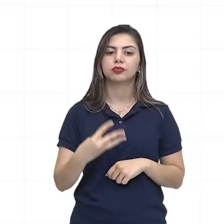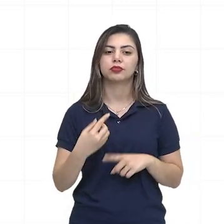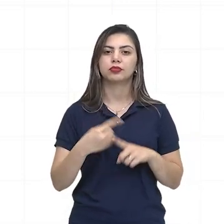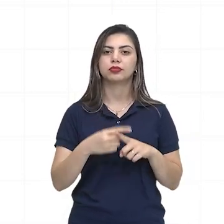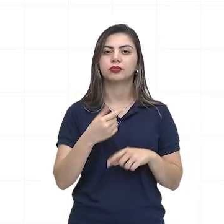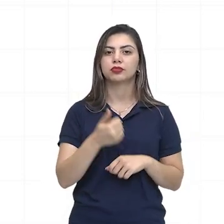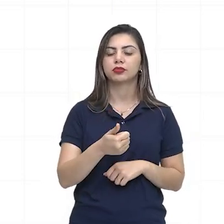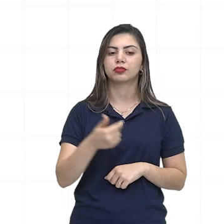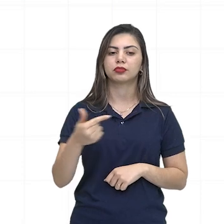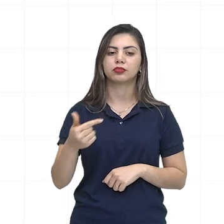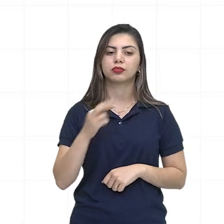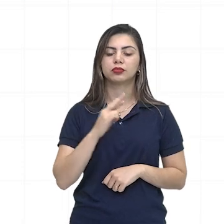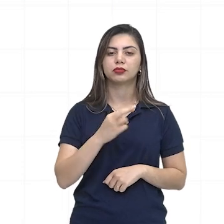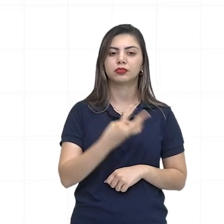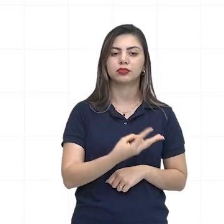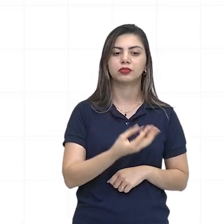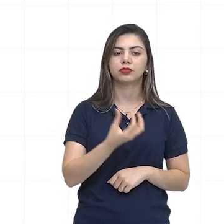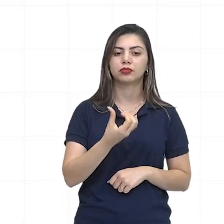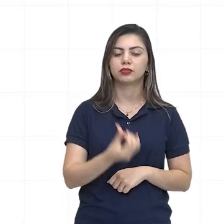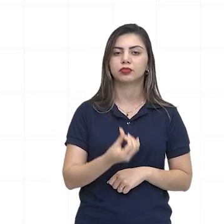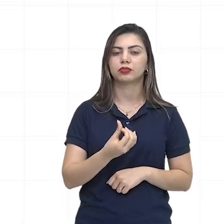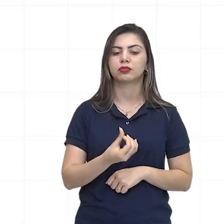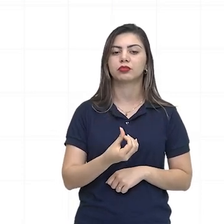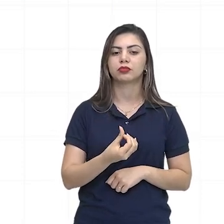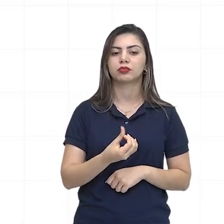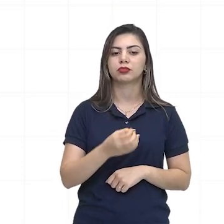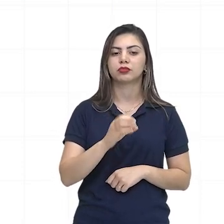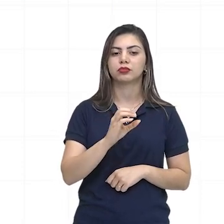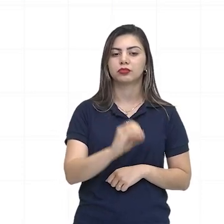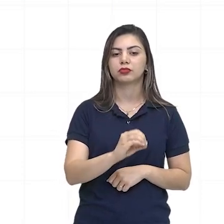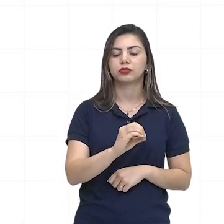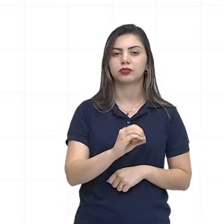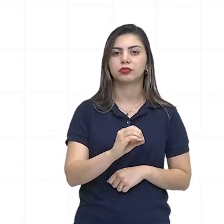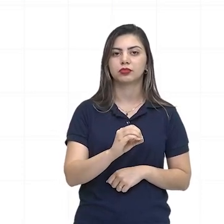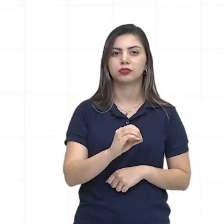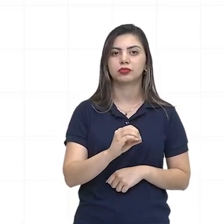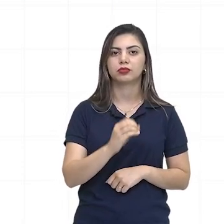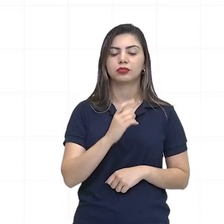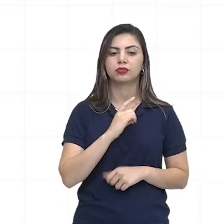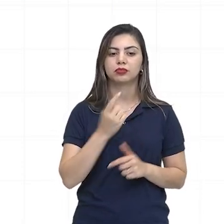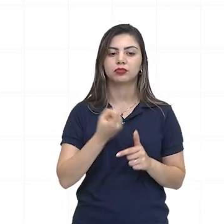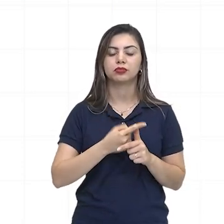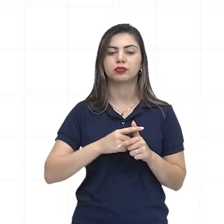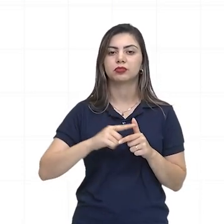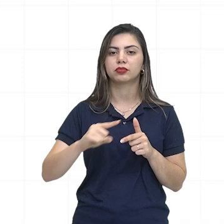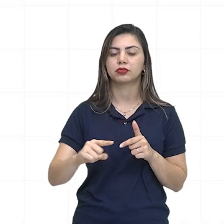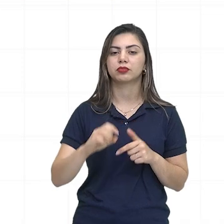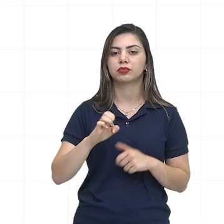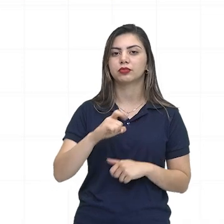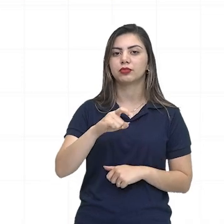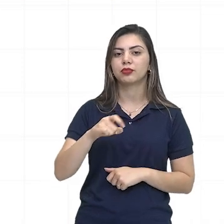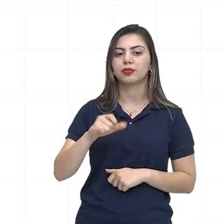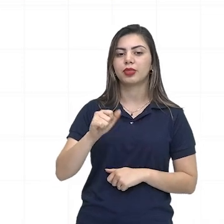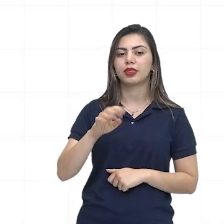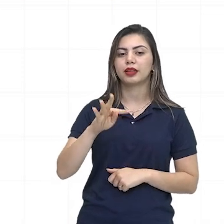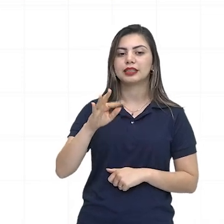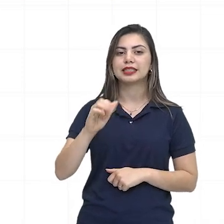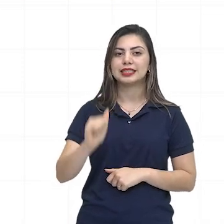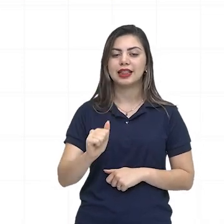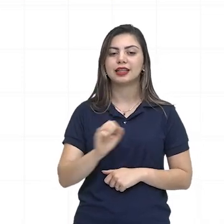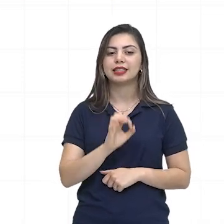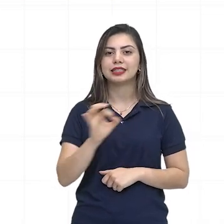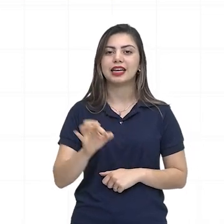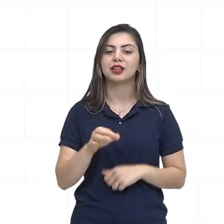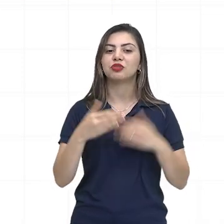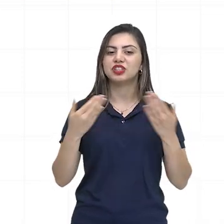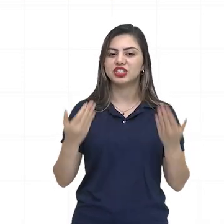é 36. Para 36 não falta nada, temos uma divisão exata, mas a gente ainda tem um zero aqui.